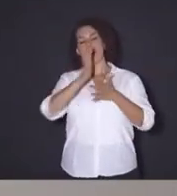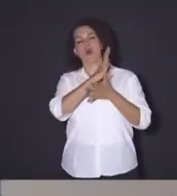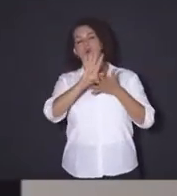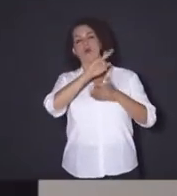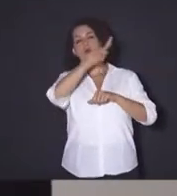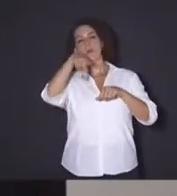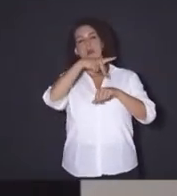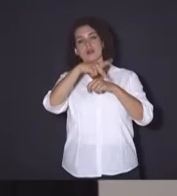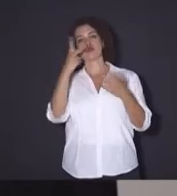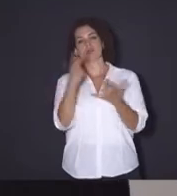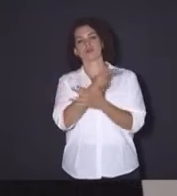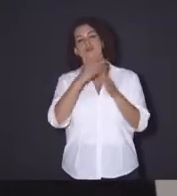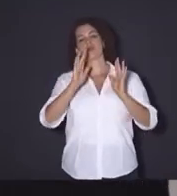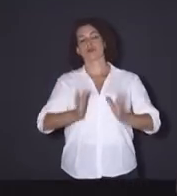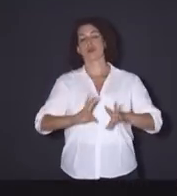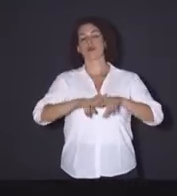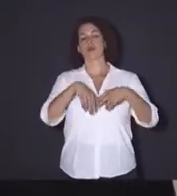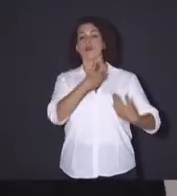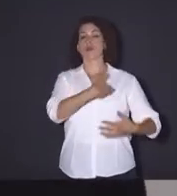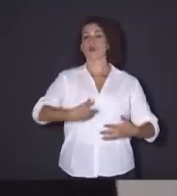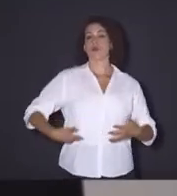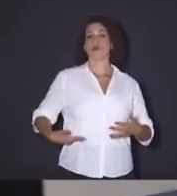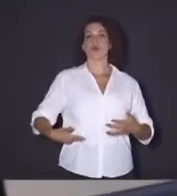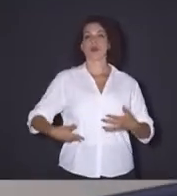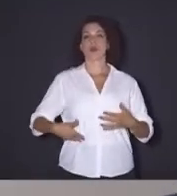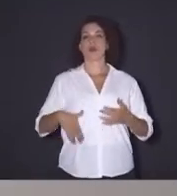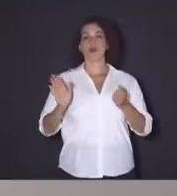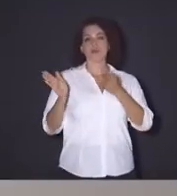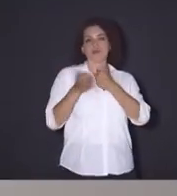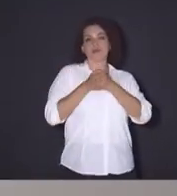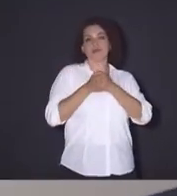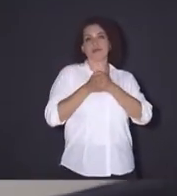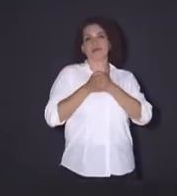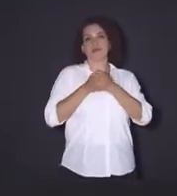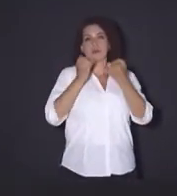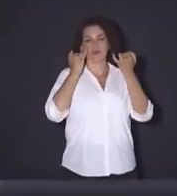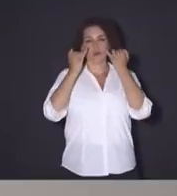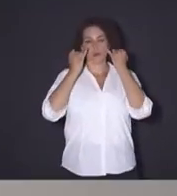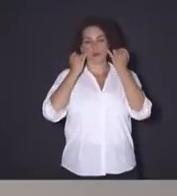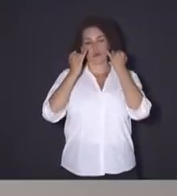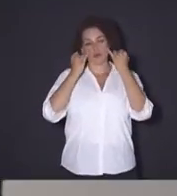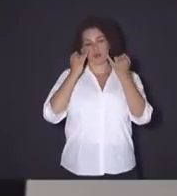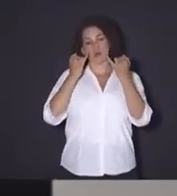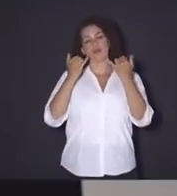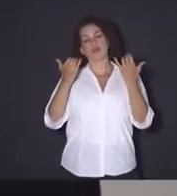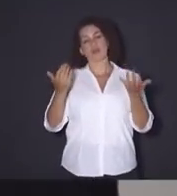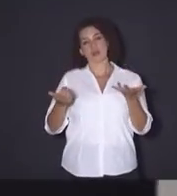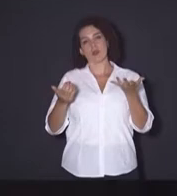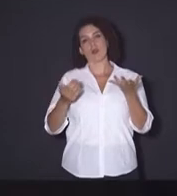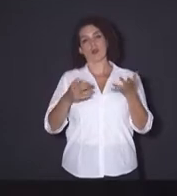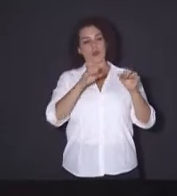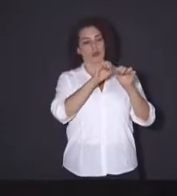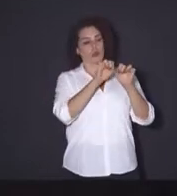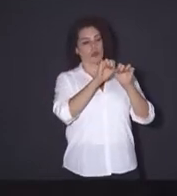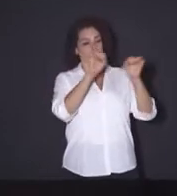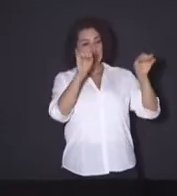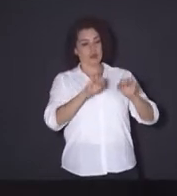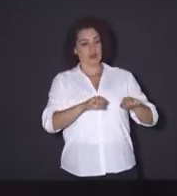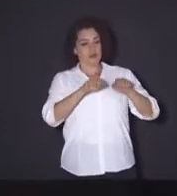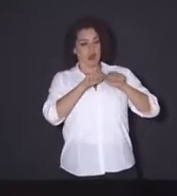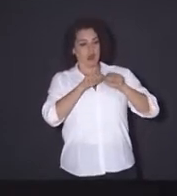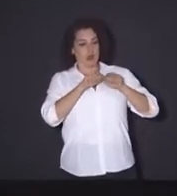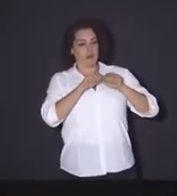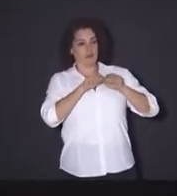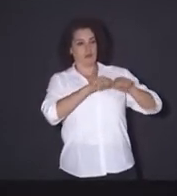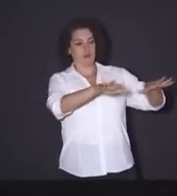na medida em que os governos omitem, interditam a informação, mais irão prosperar os sistemas que vazam essas informações, que